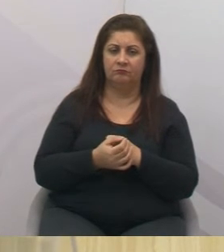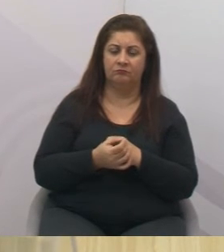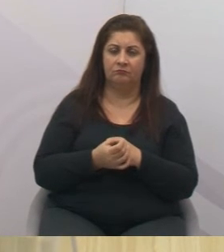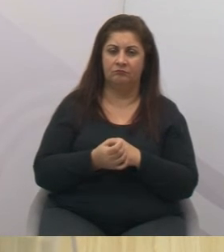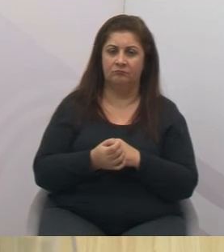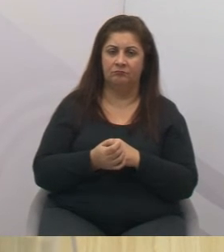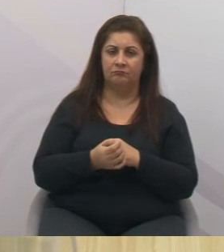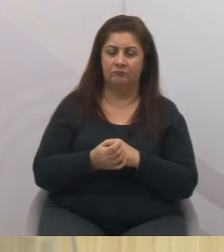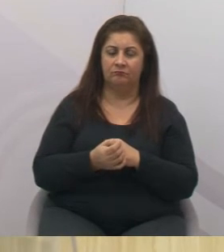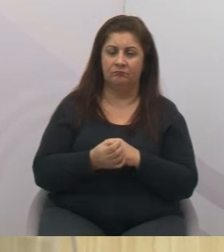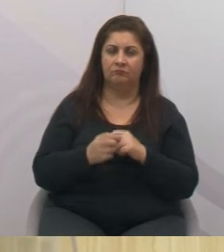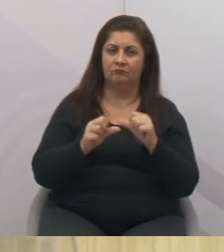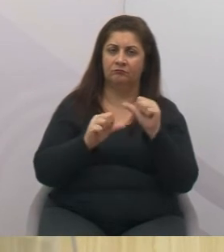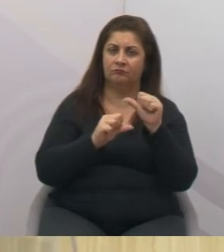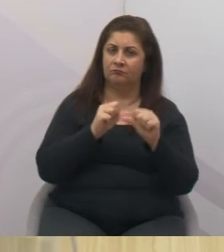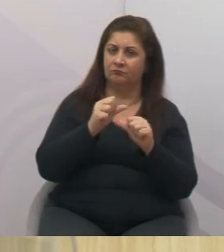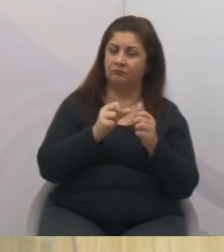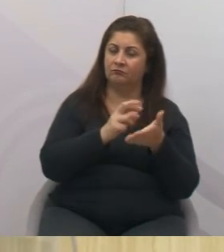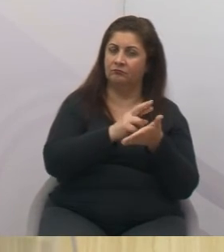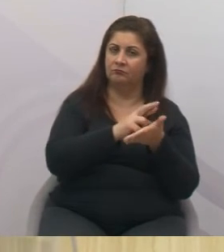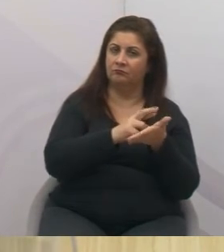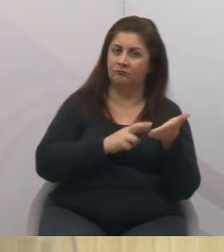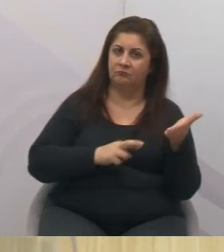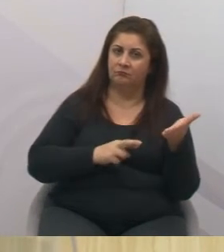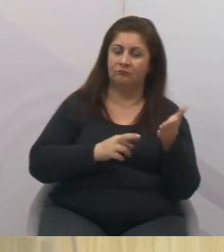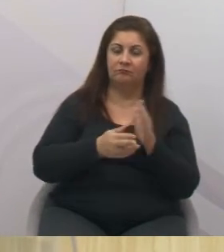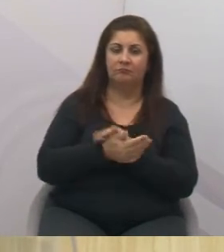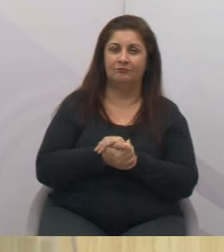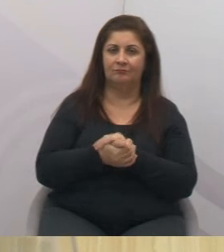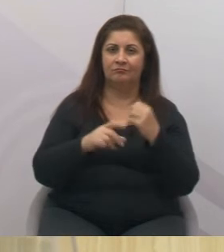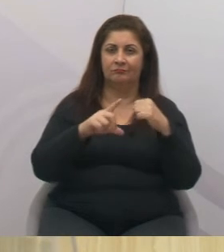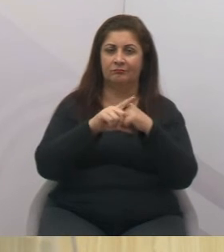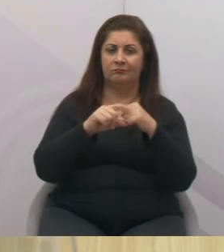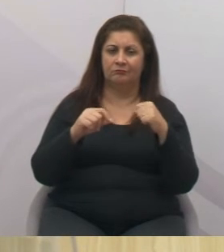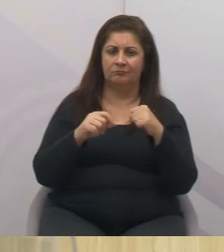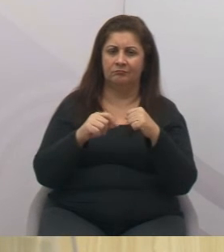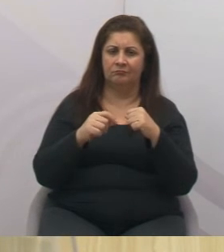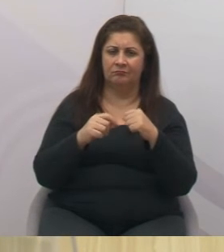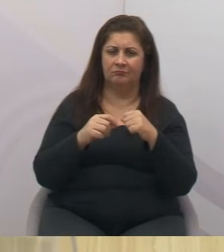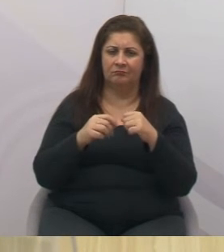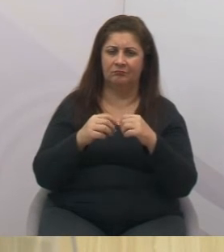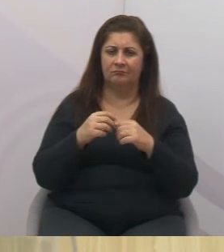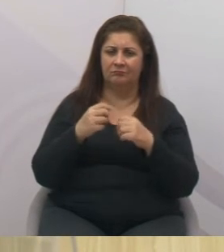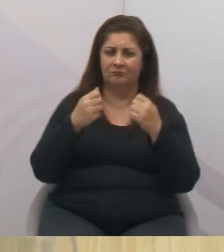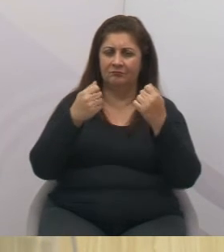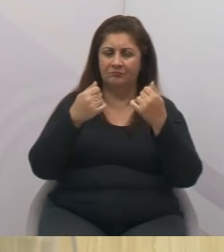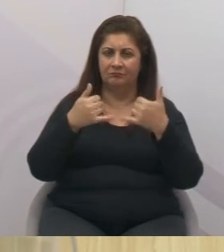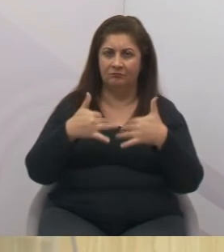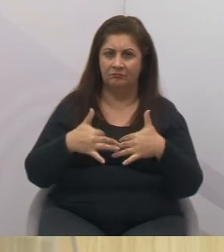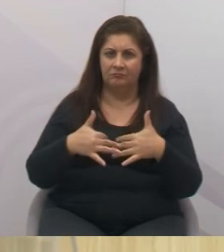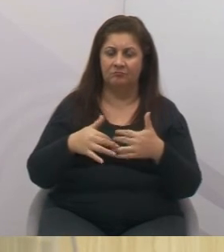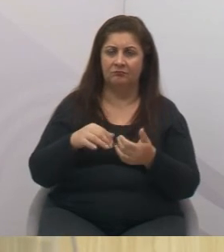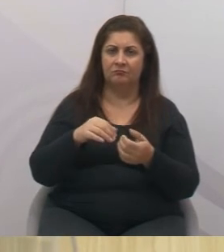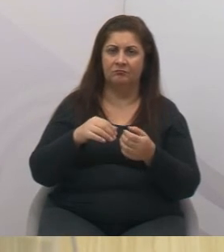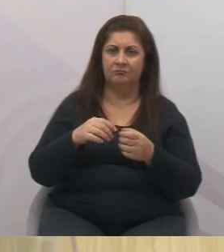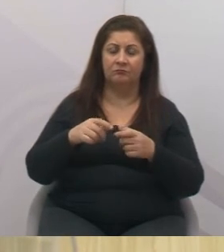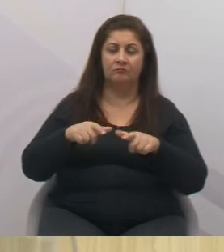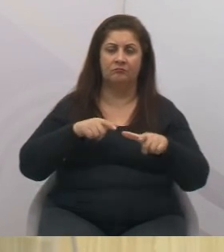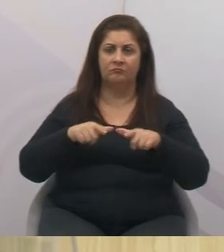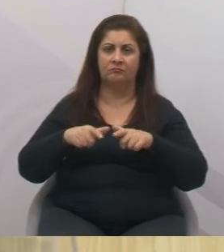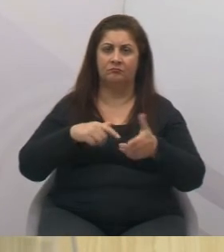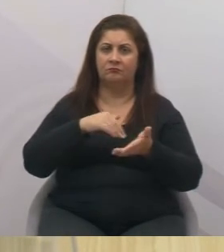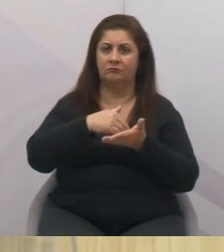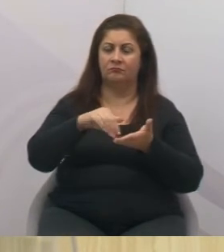46º, com a seguinte redação. Artigo 46. Devido aos atos das decisões da Secretaria de Meio Ambiente e Zeladoria